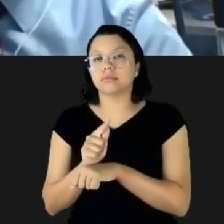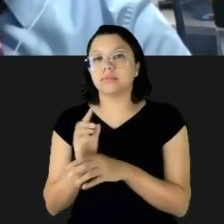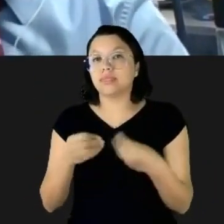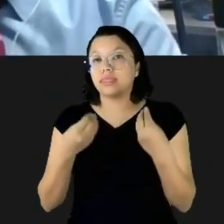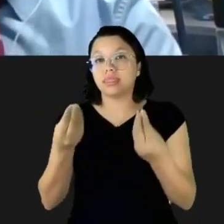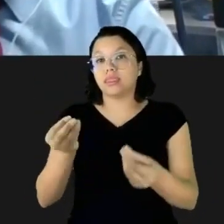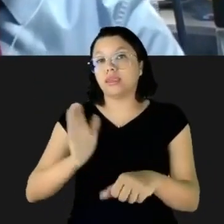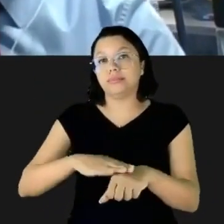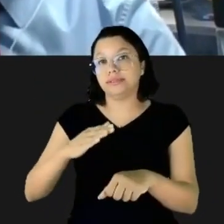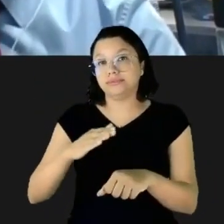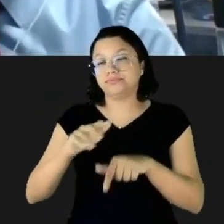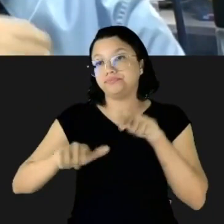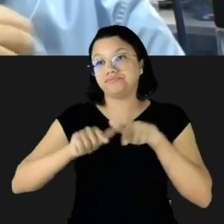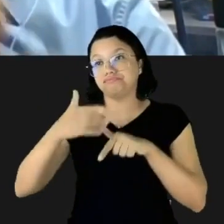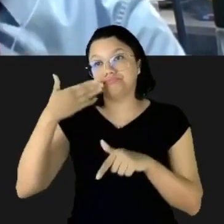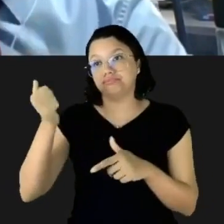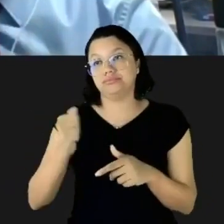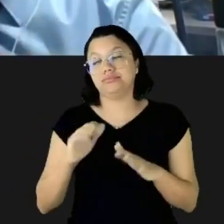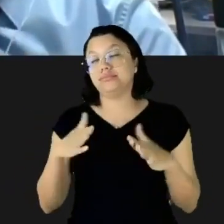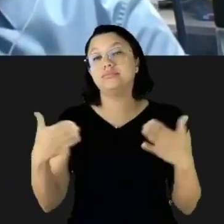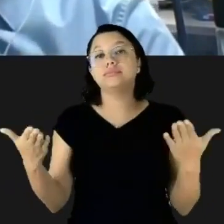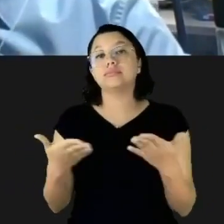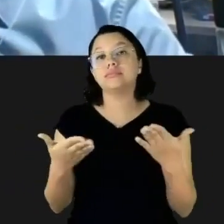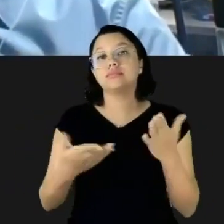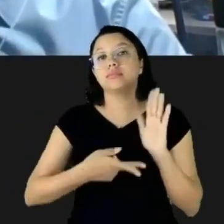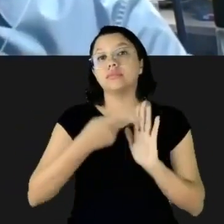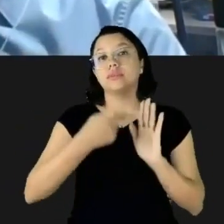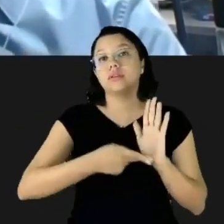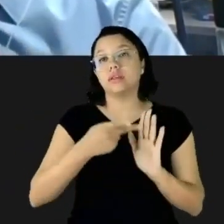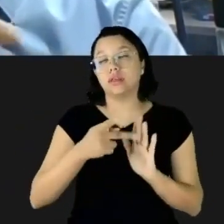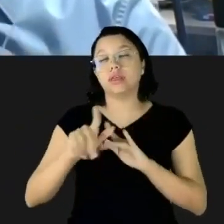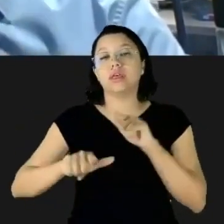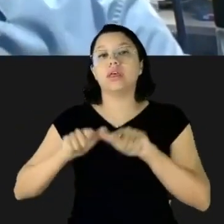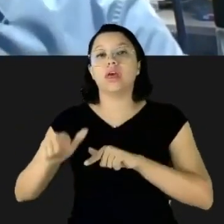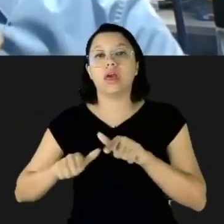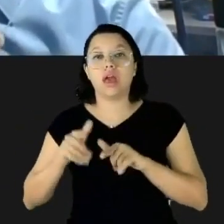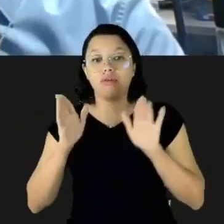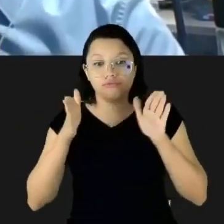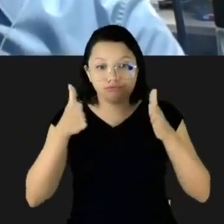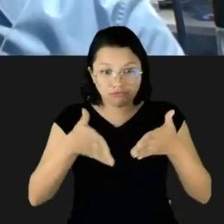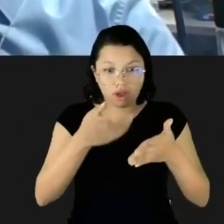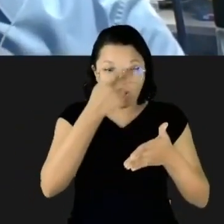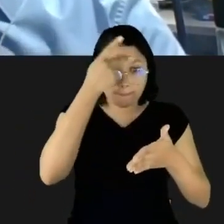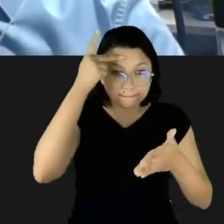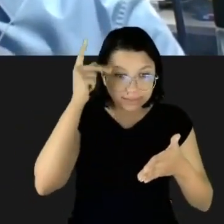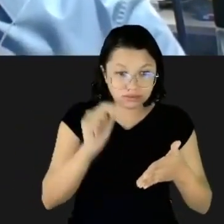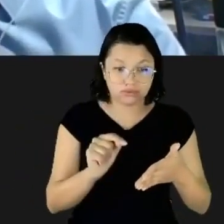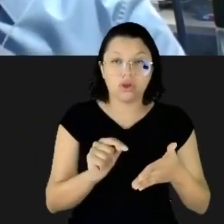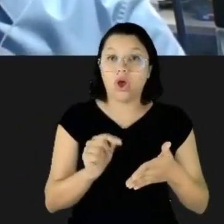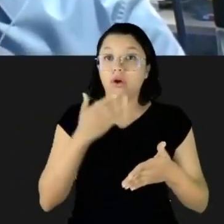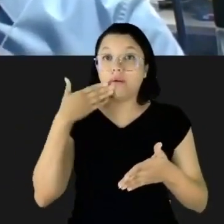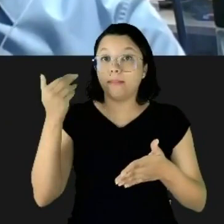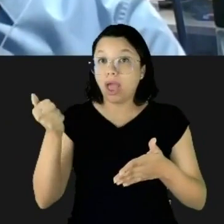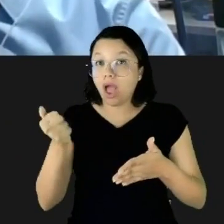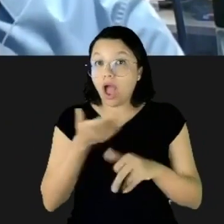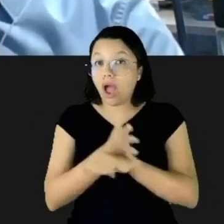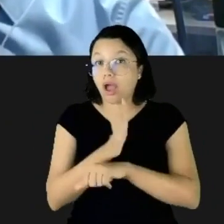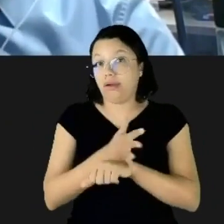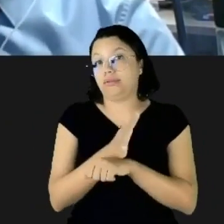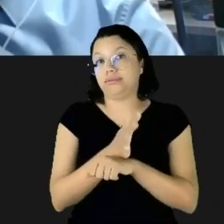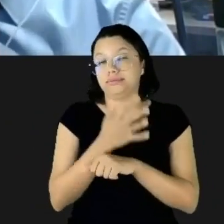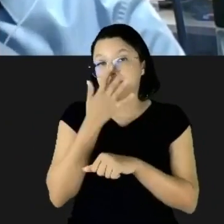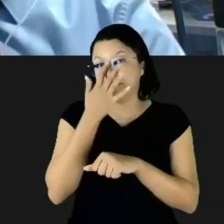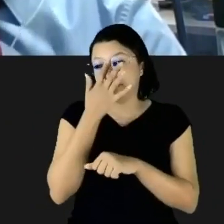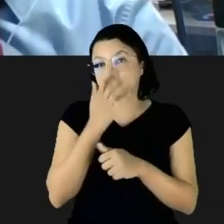eficiência, então esse plano de ação é focar nas pessoas, é melhorar o treinamento,